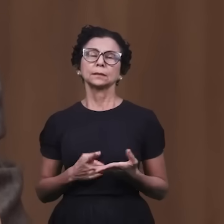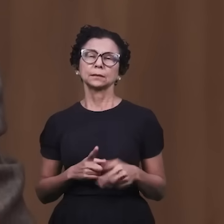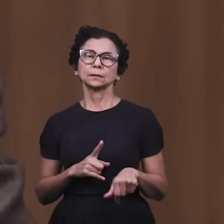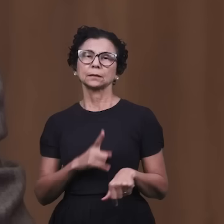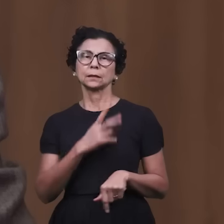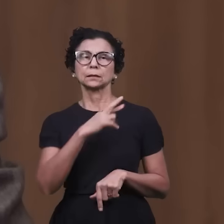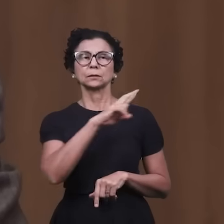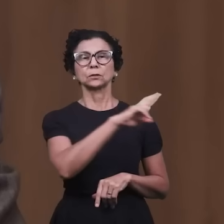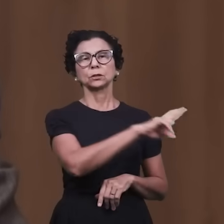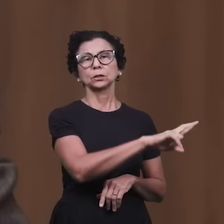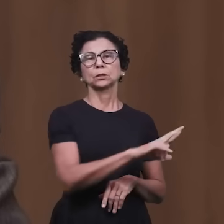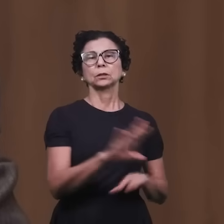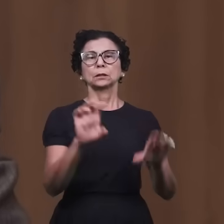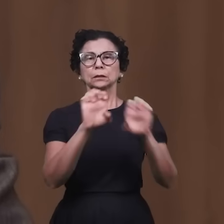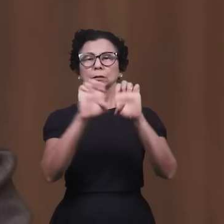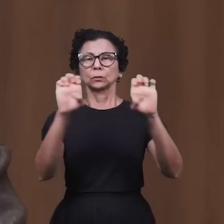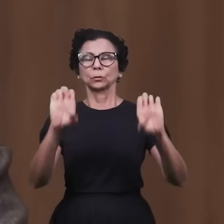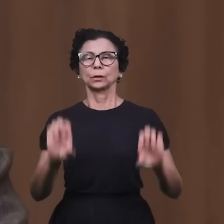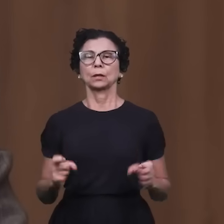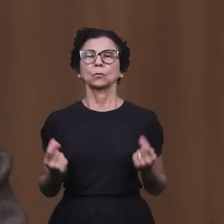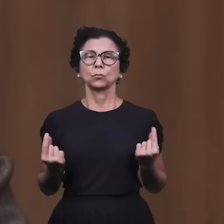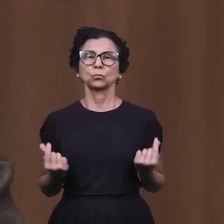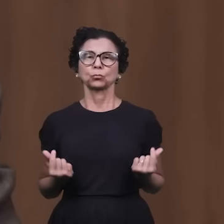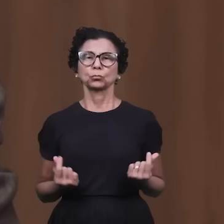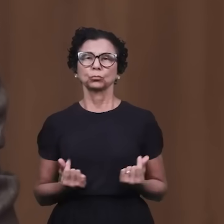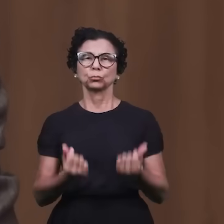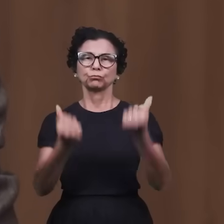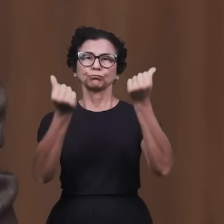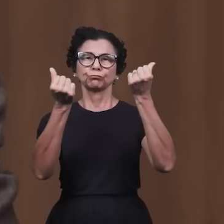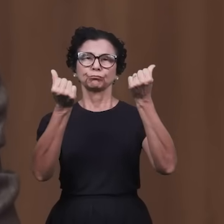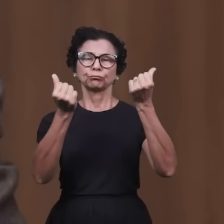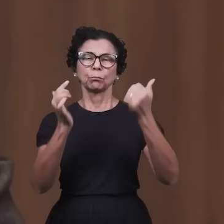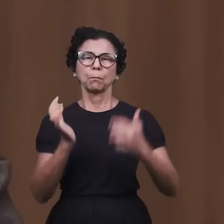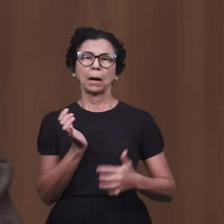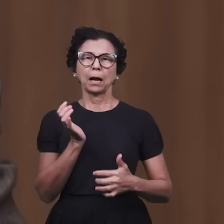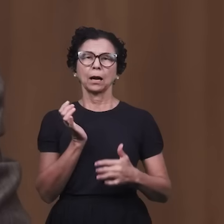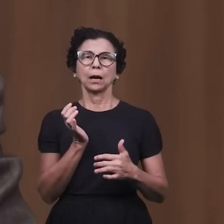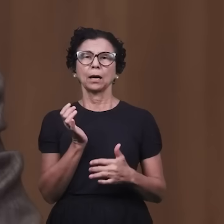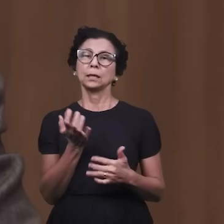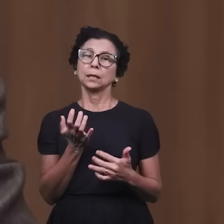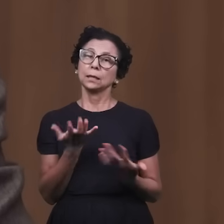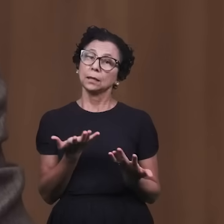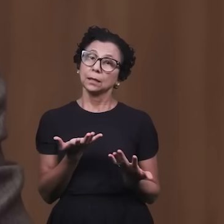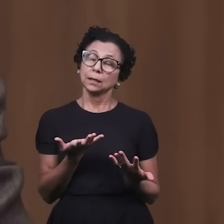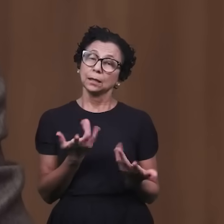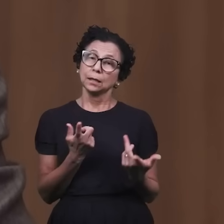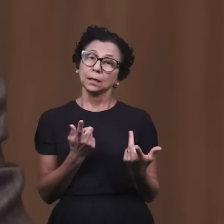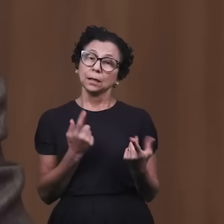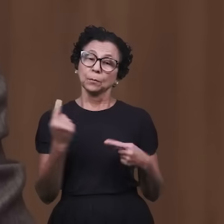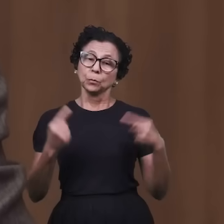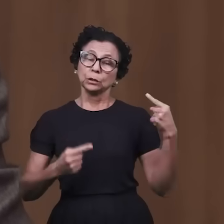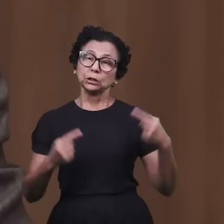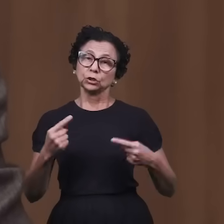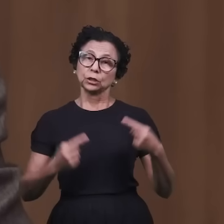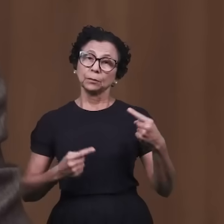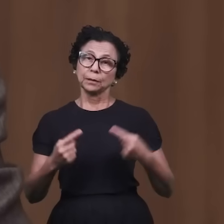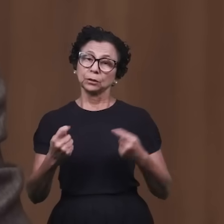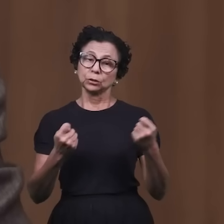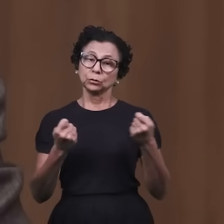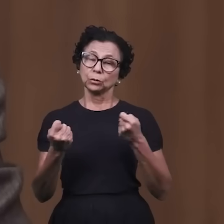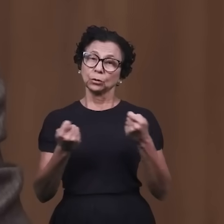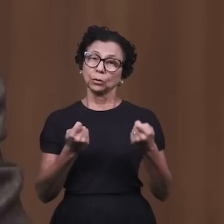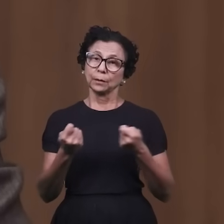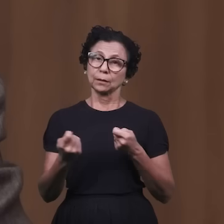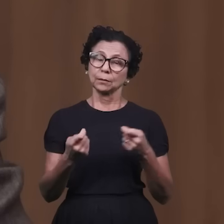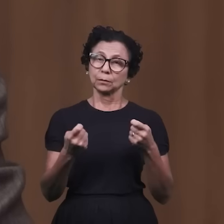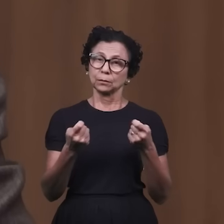momento, que era se estruturar economicamente e politicamente. Por quê? Porque mais tarde, naturalmente, quando a gente